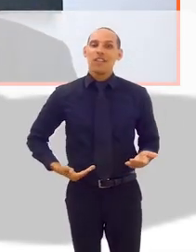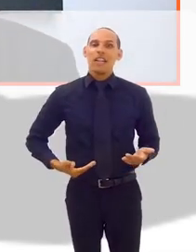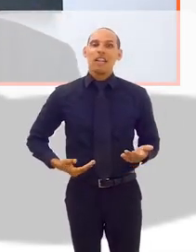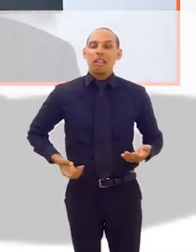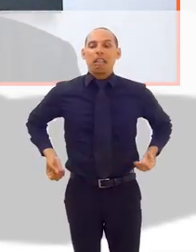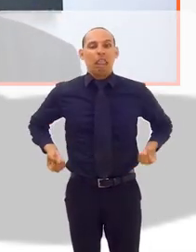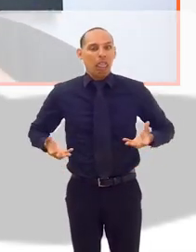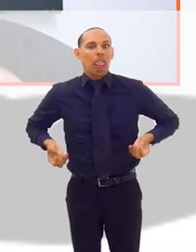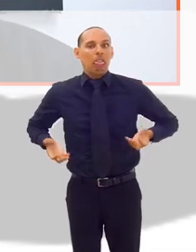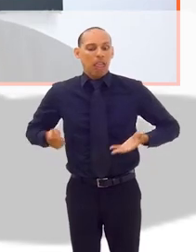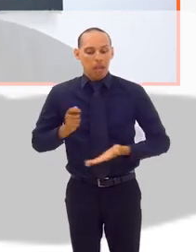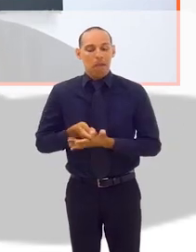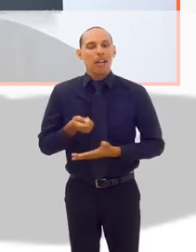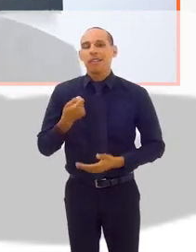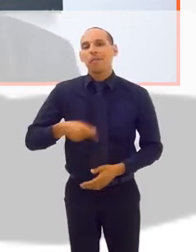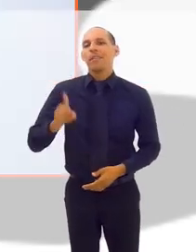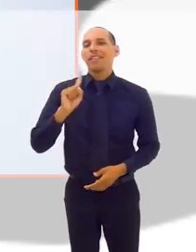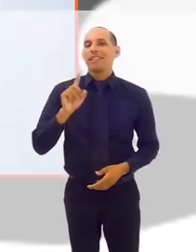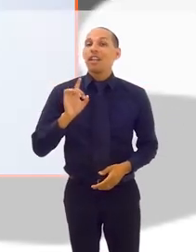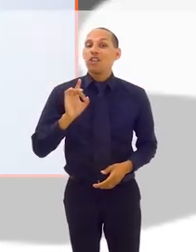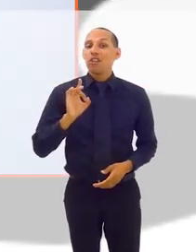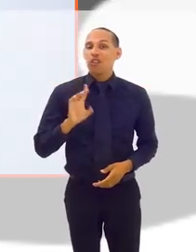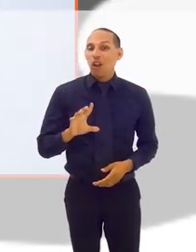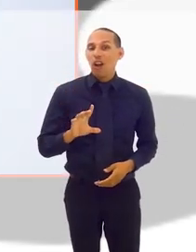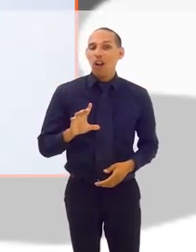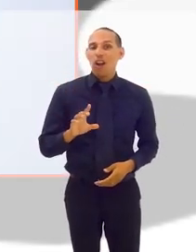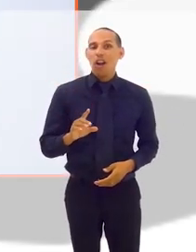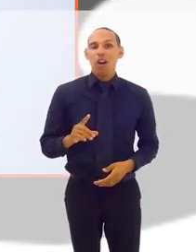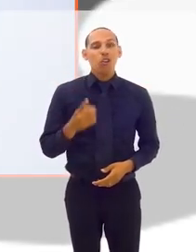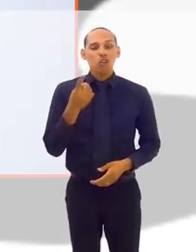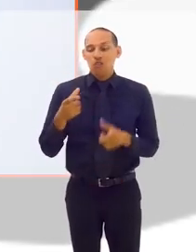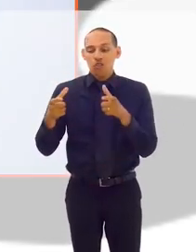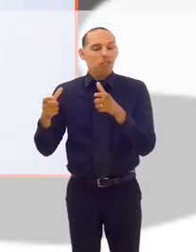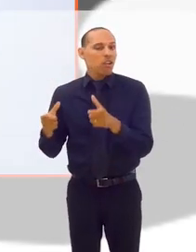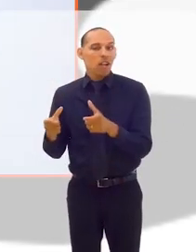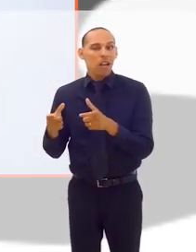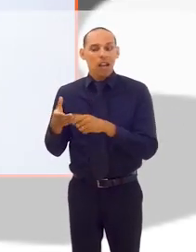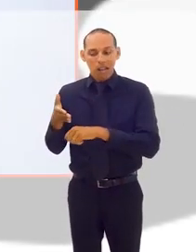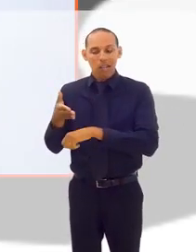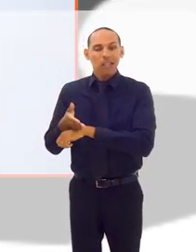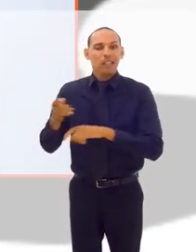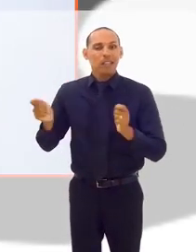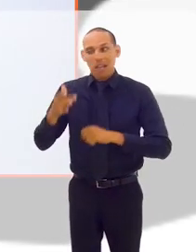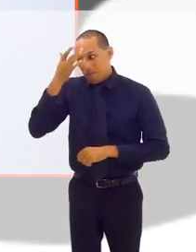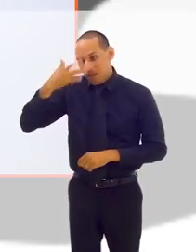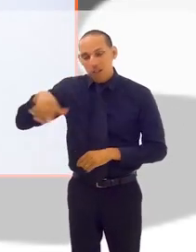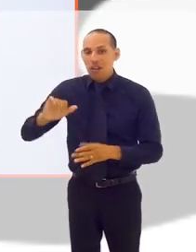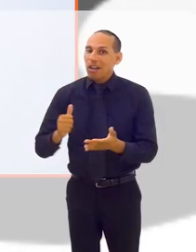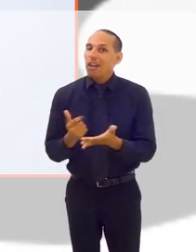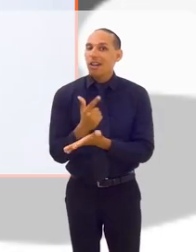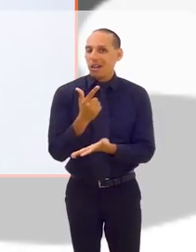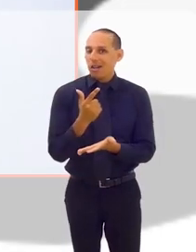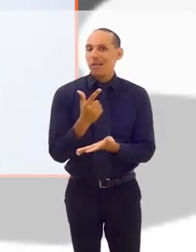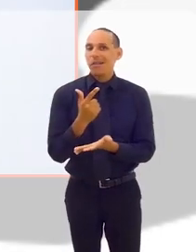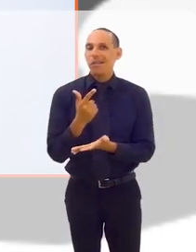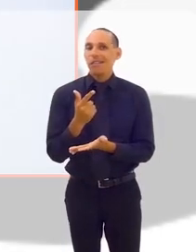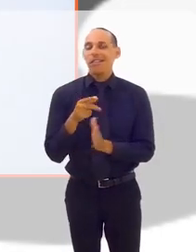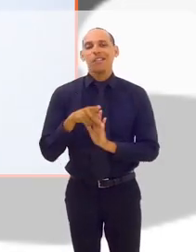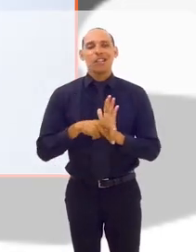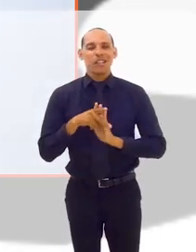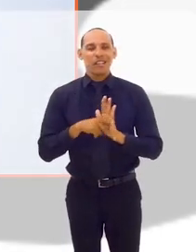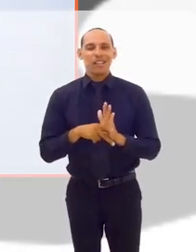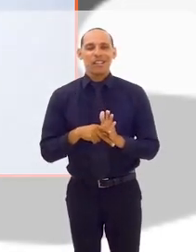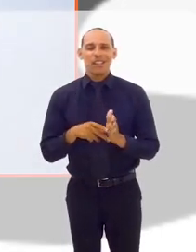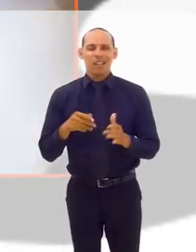vai ter que ficar desembolsando. Ele só vai permitir uma via de acesso para que as pessoas comprem